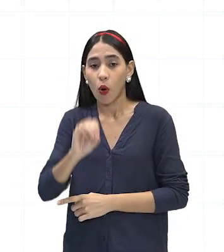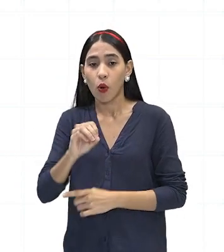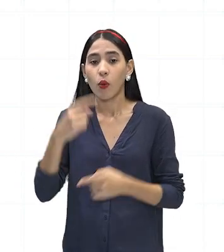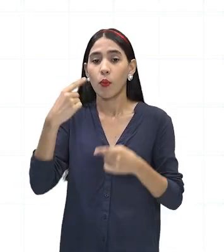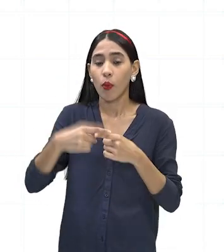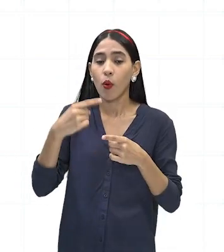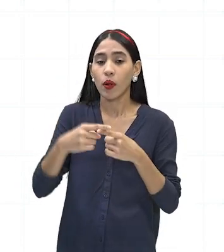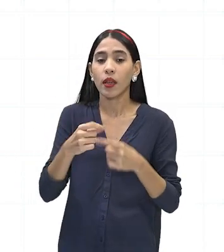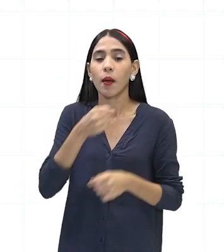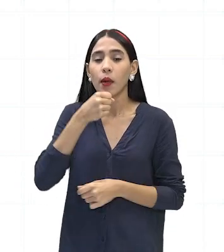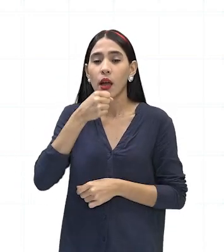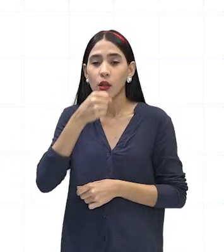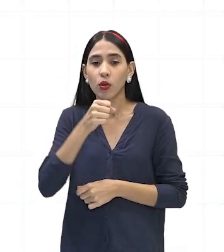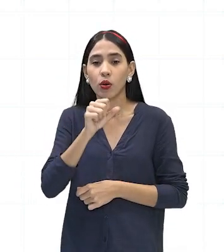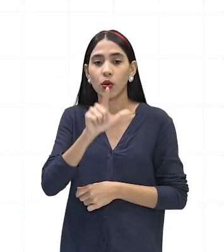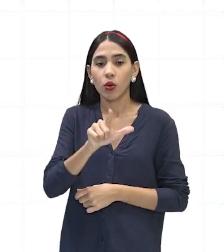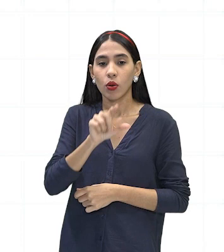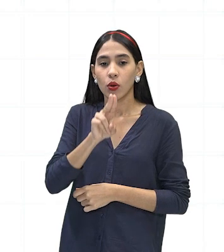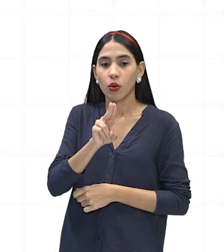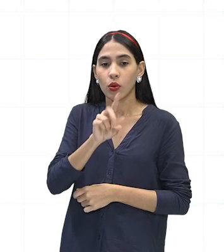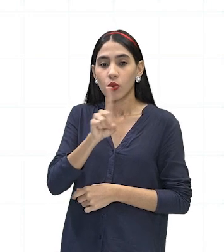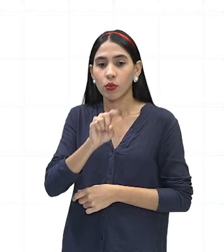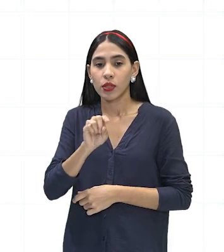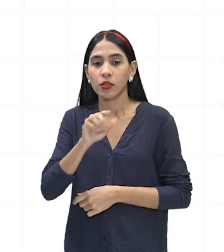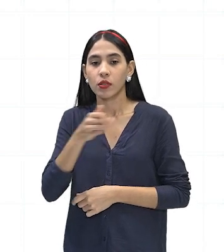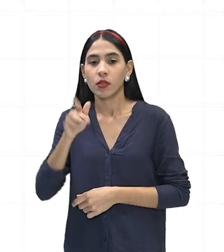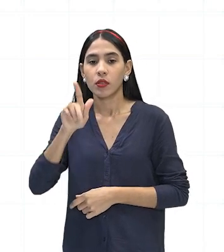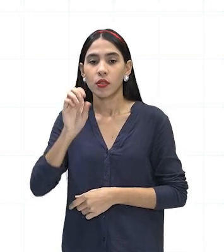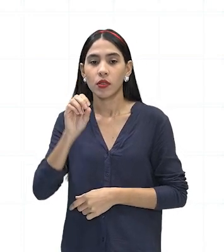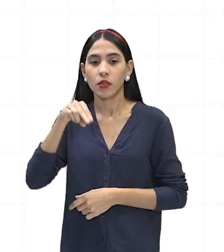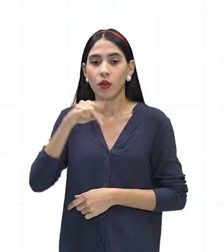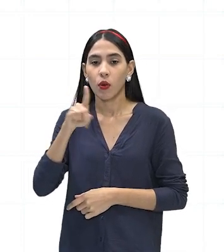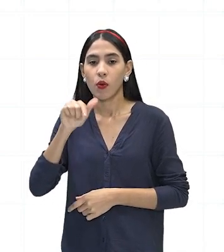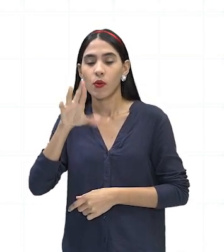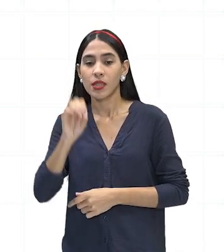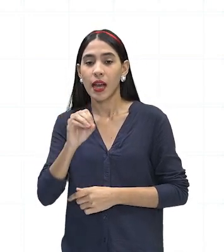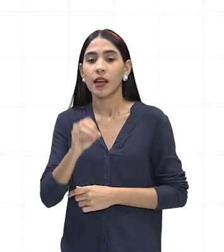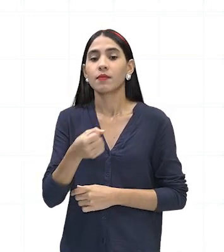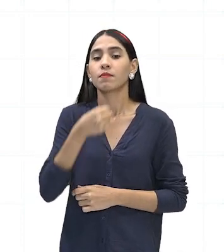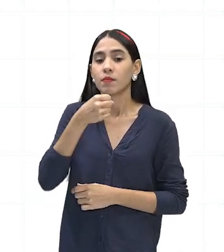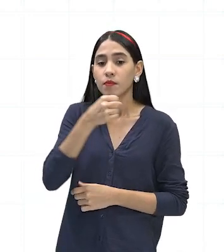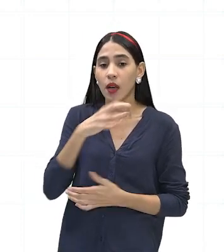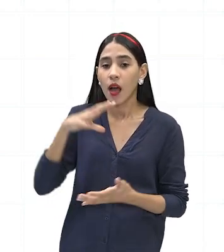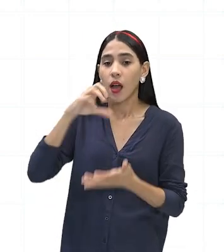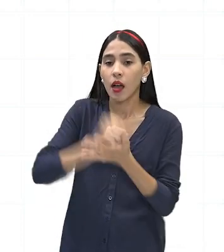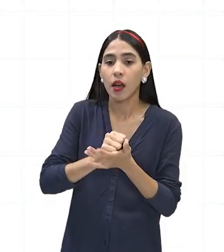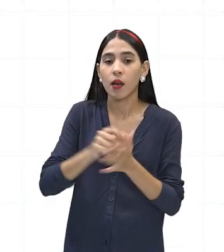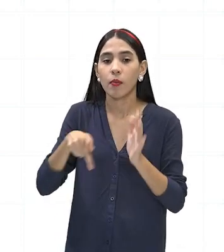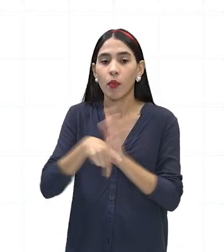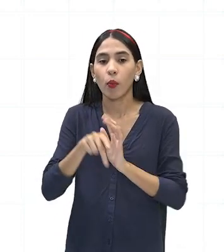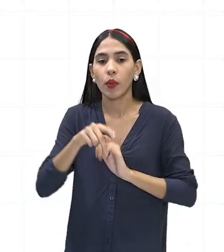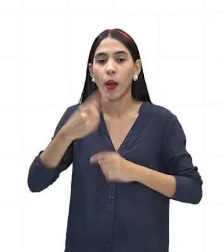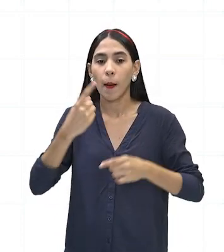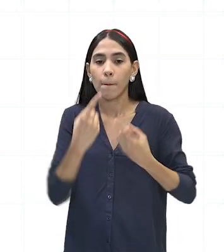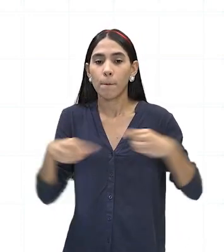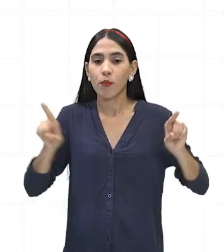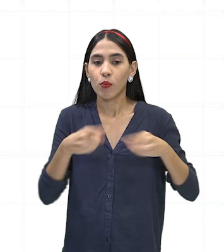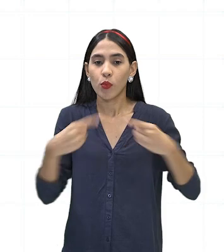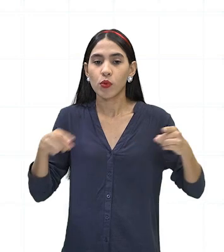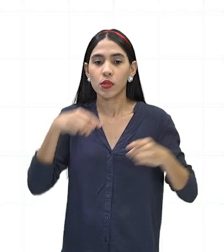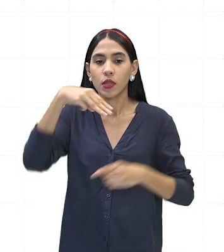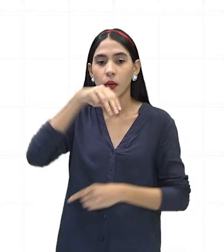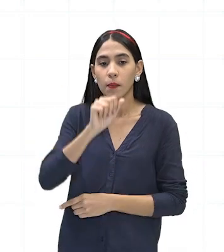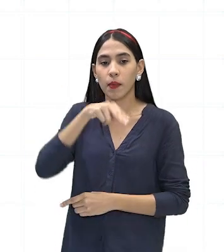cantor Luiz Gonzaga gravou uma música, né, chamada Forró de Mané Vito, produzida em conjunto com Zé